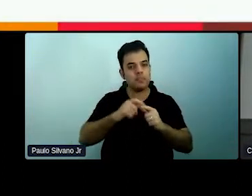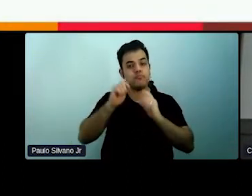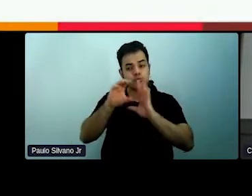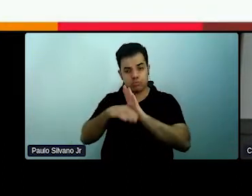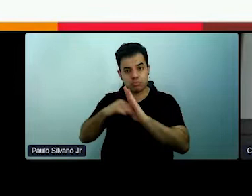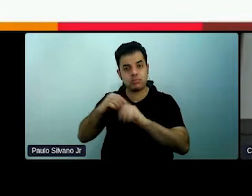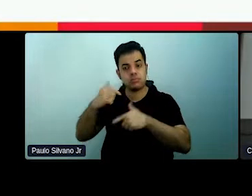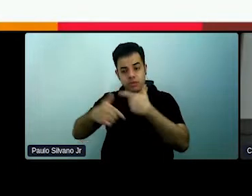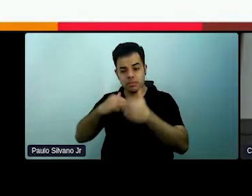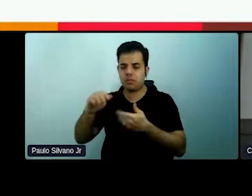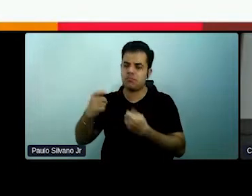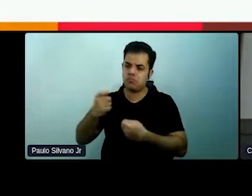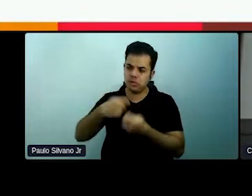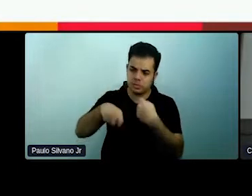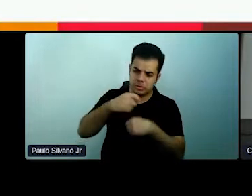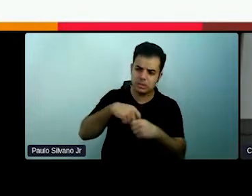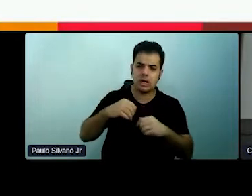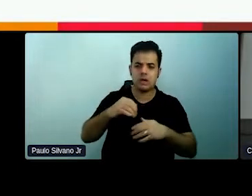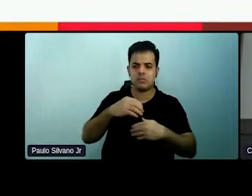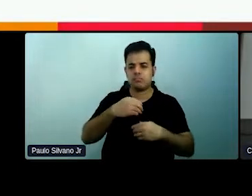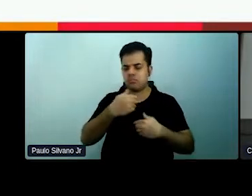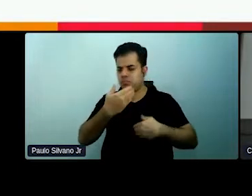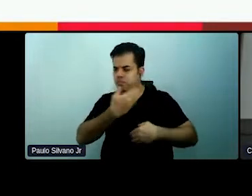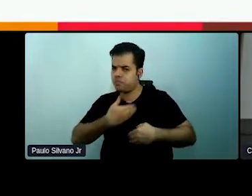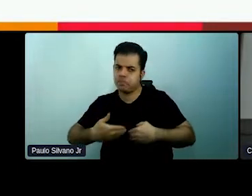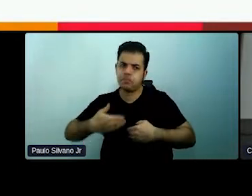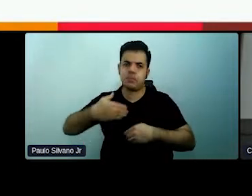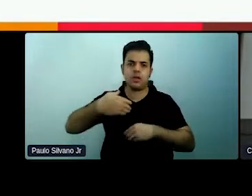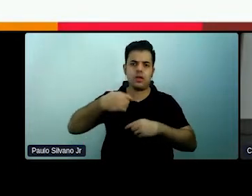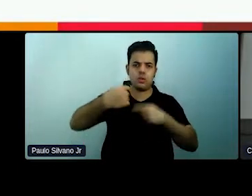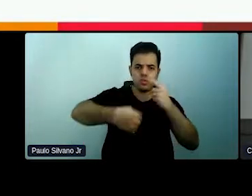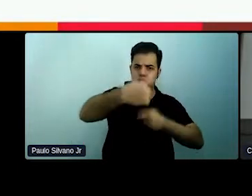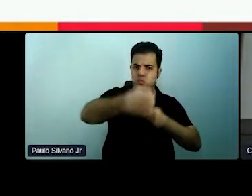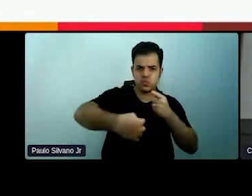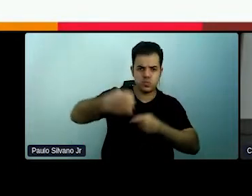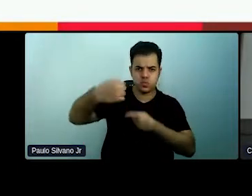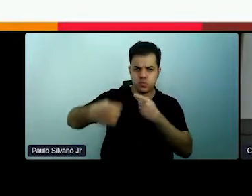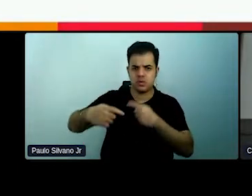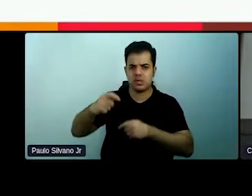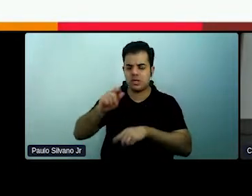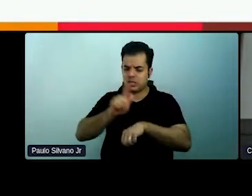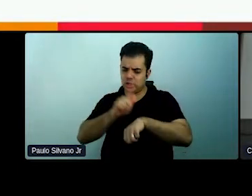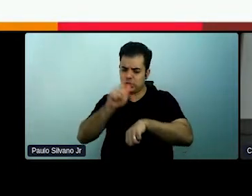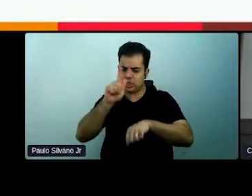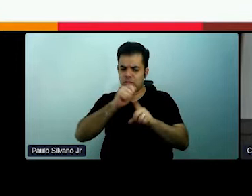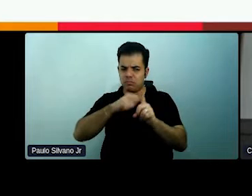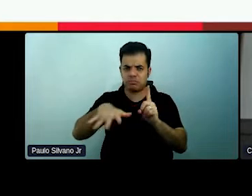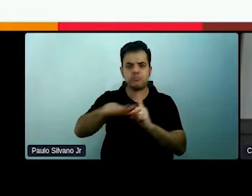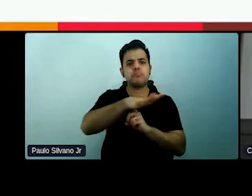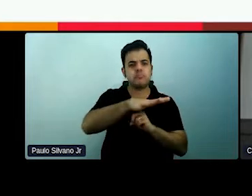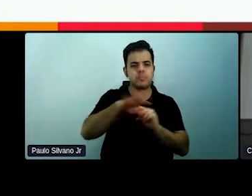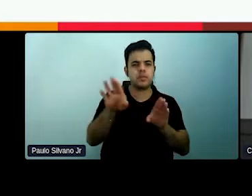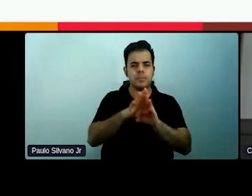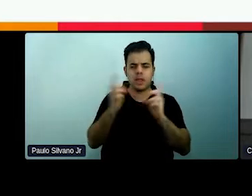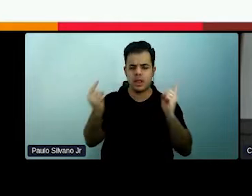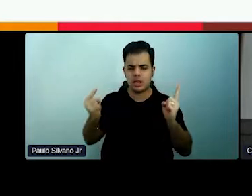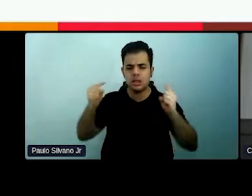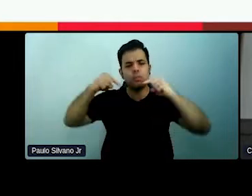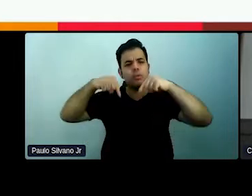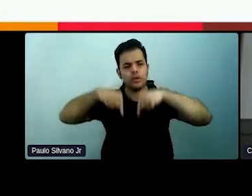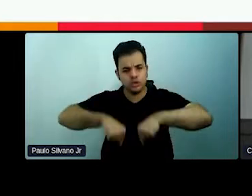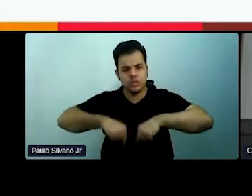campo da administração, da política, da economia, da gestão pública e entre outros, né? Aí também pode entrar antropologia, pode